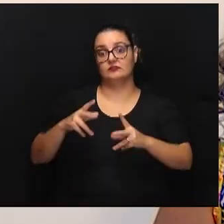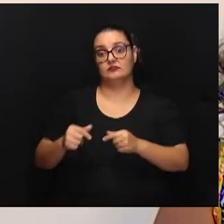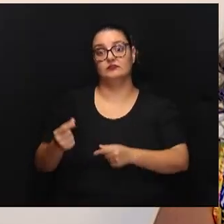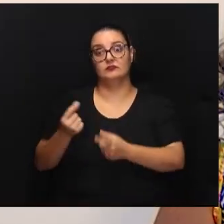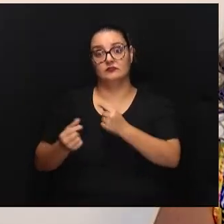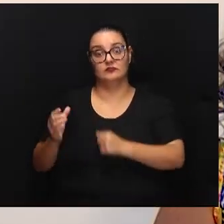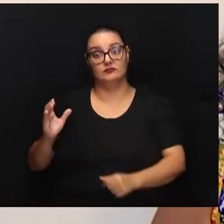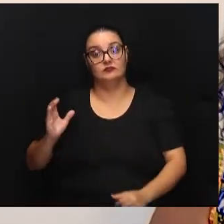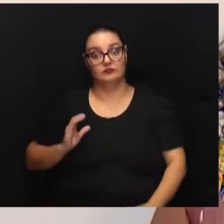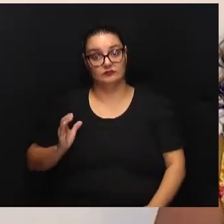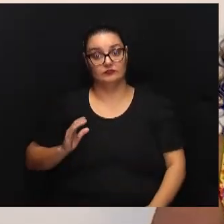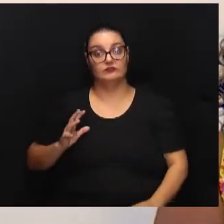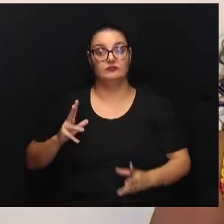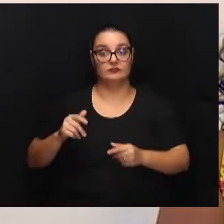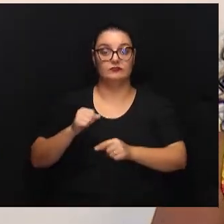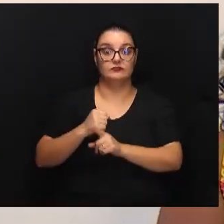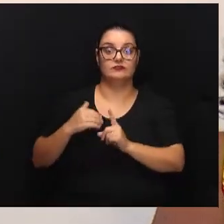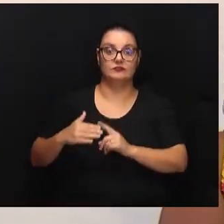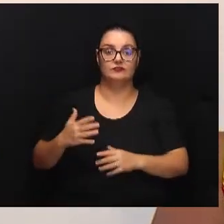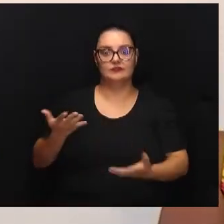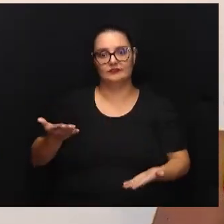Muito obrigado. Vou encerrar.